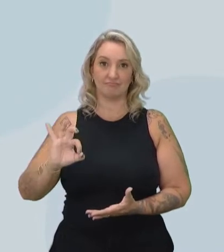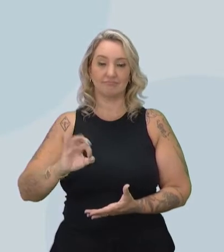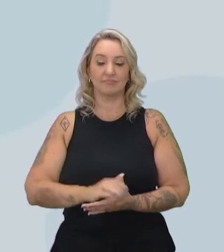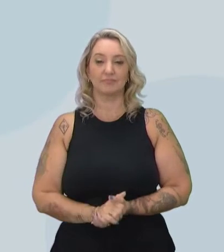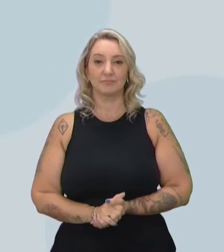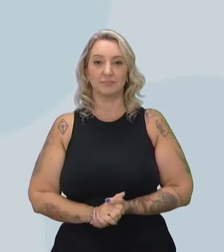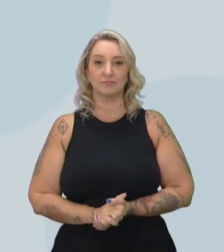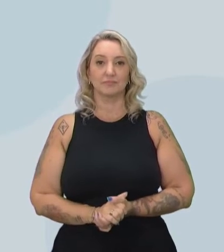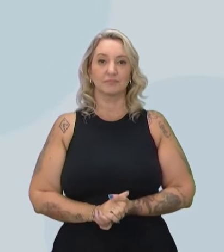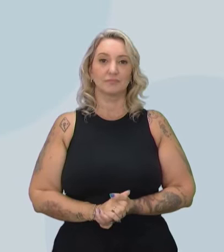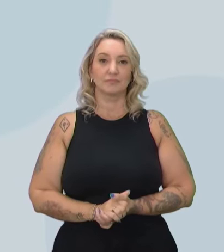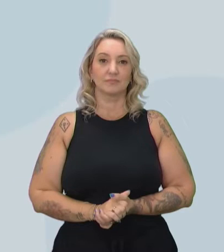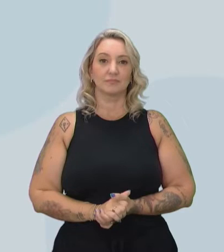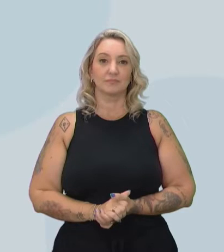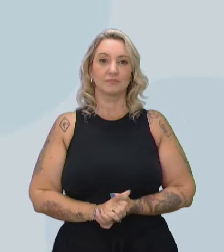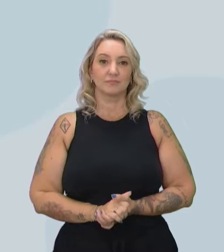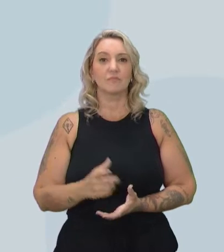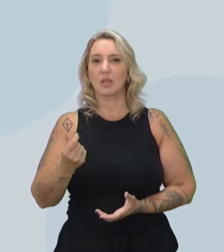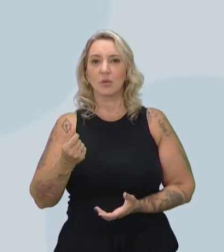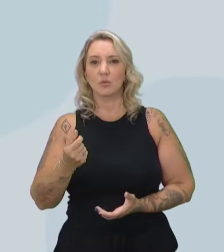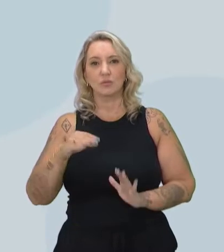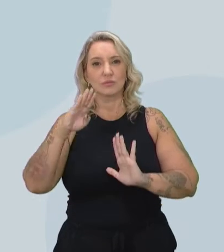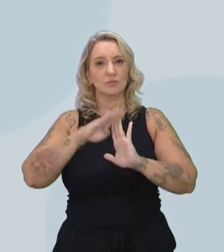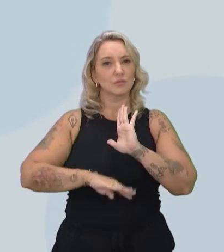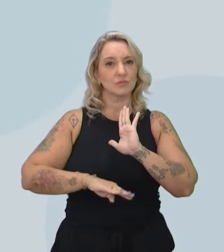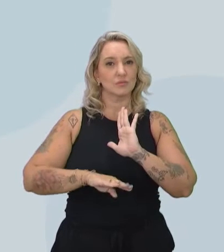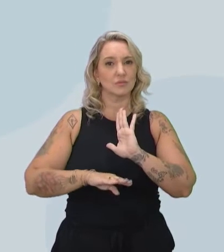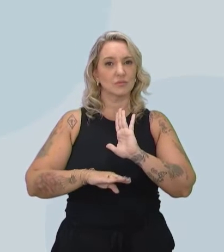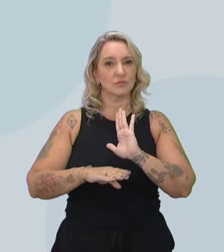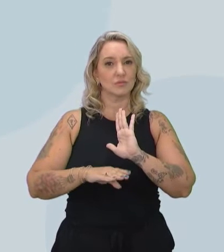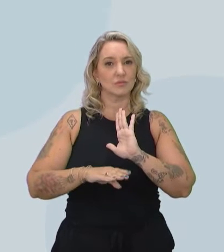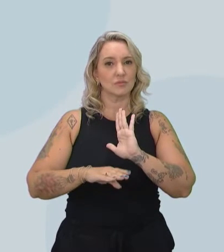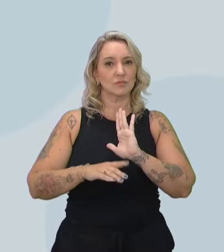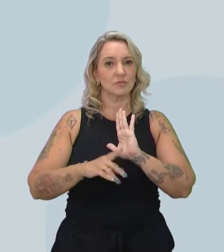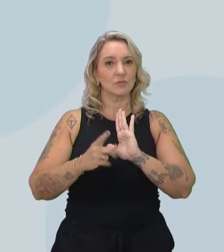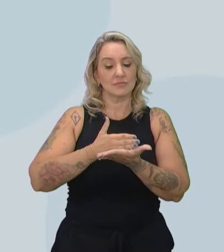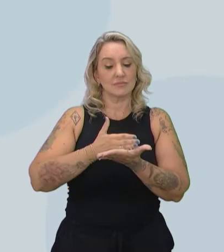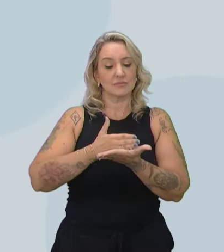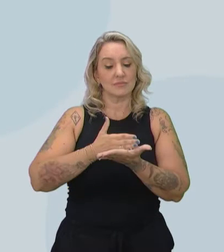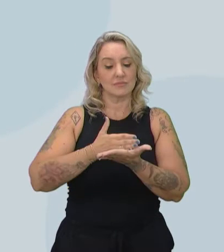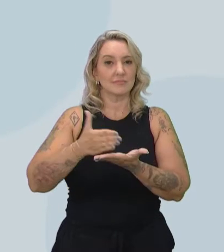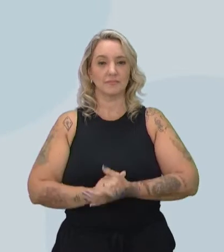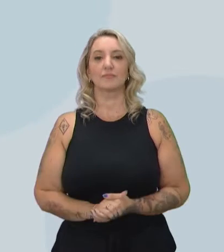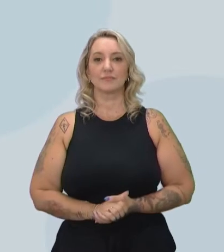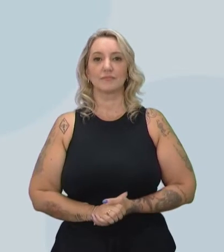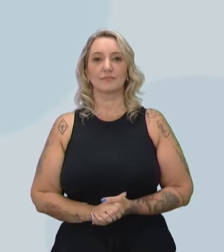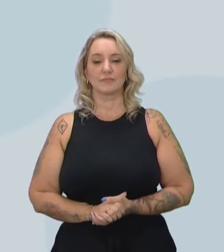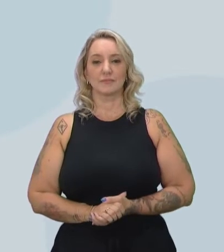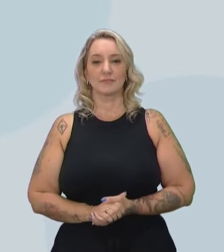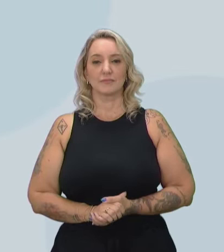desconto? Então ele quer saber quanto que é o desconto e quanto que é o parcelado.